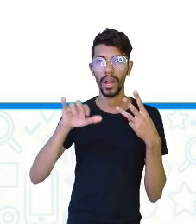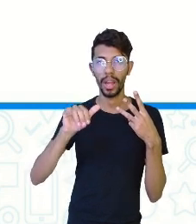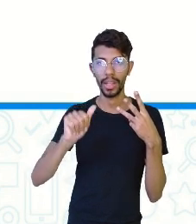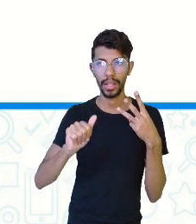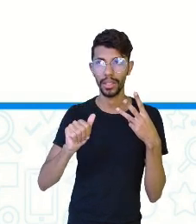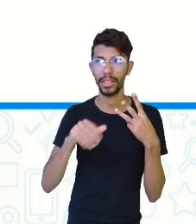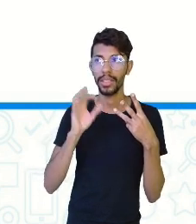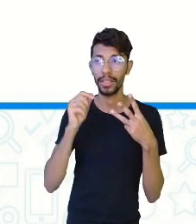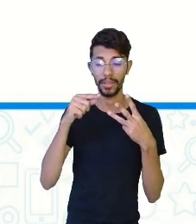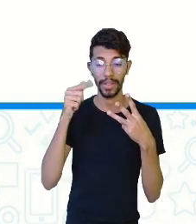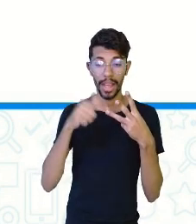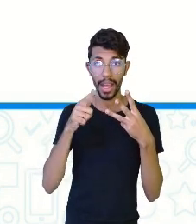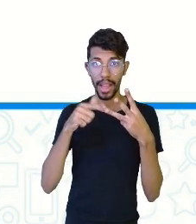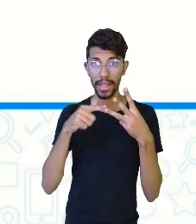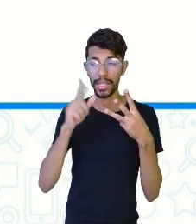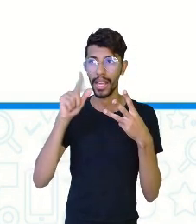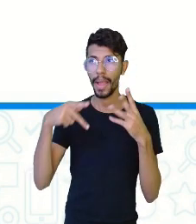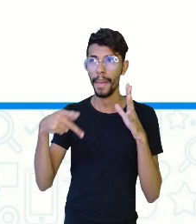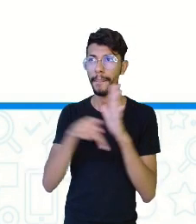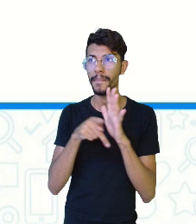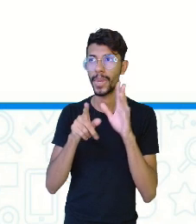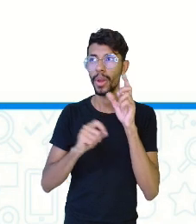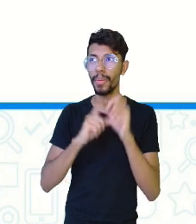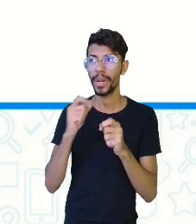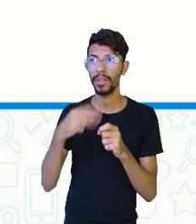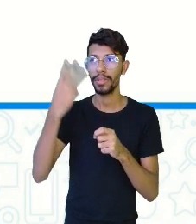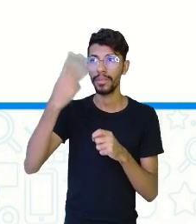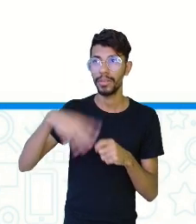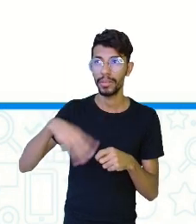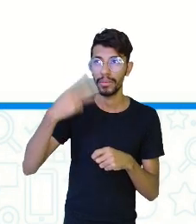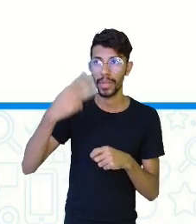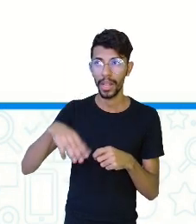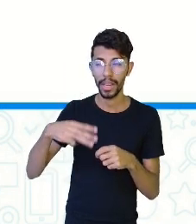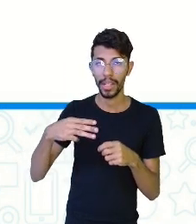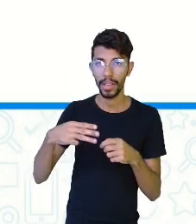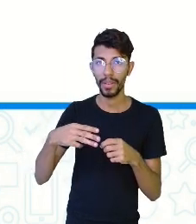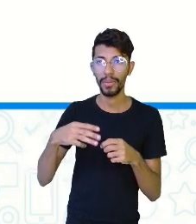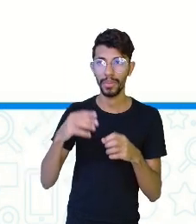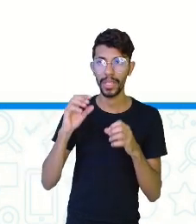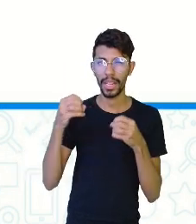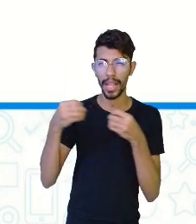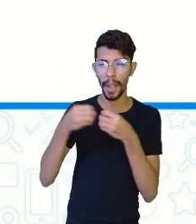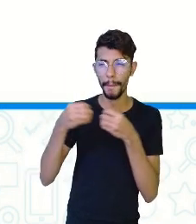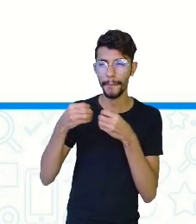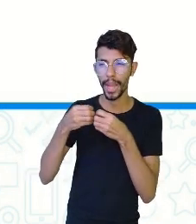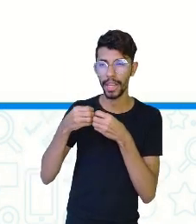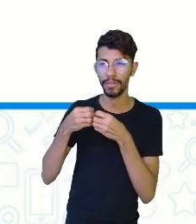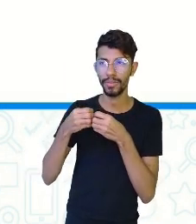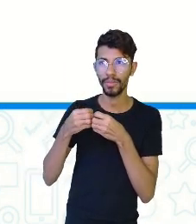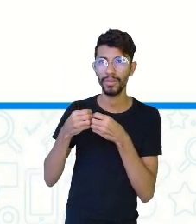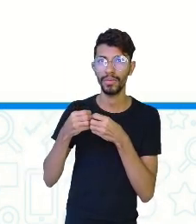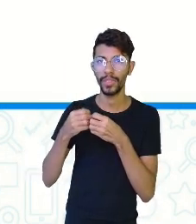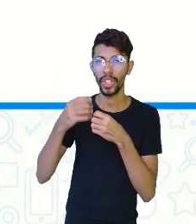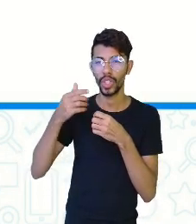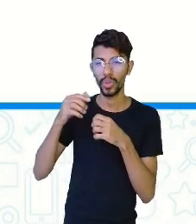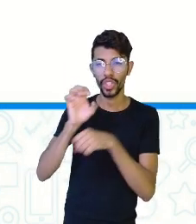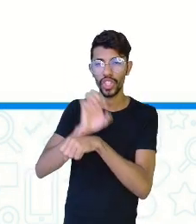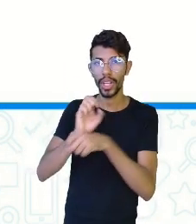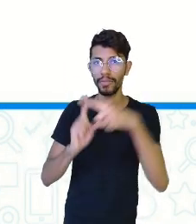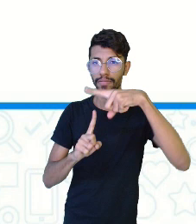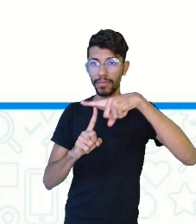do estado do Maranhão, lá na divisa com Tocantins. E a vegetação da região